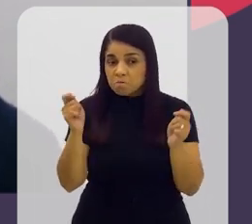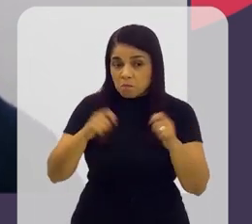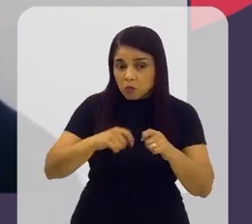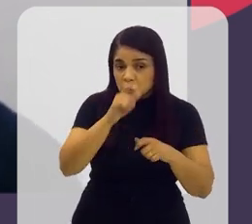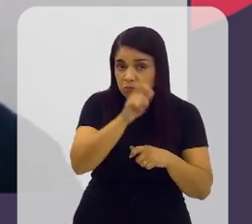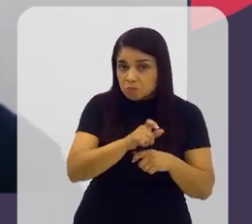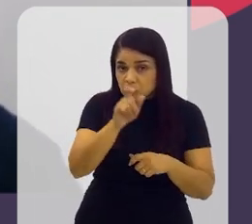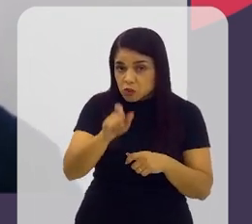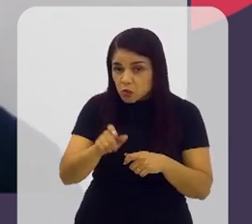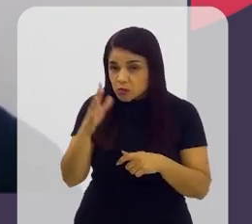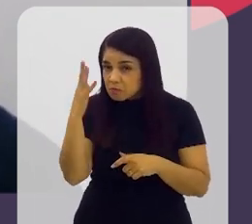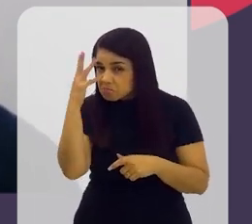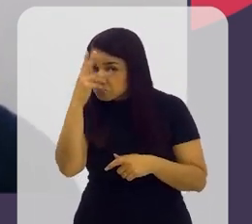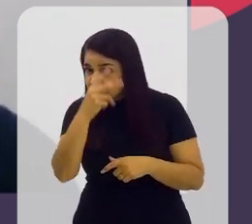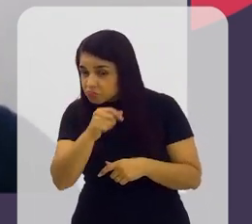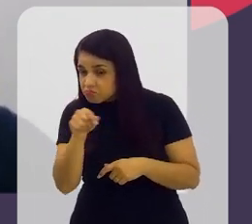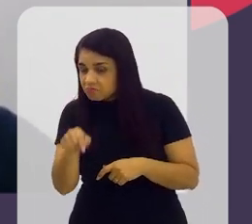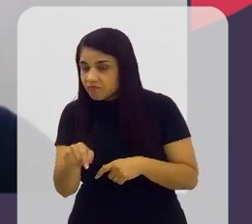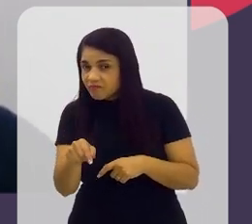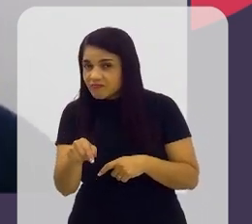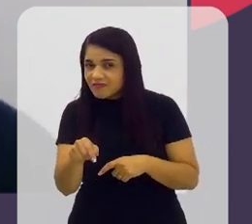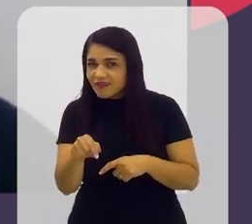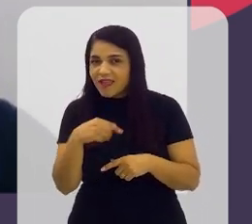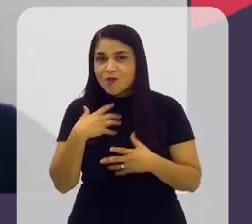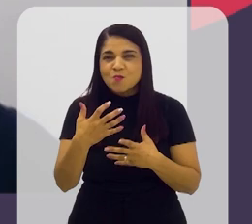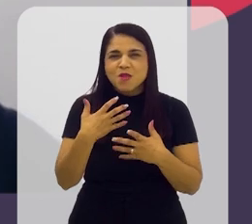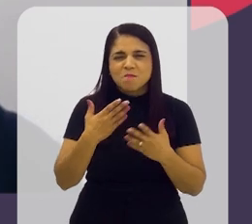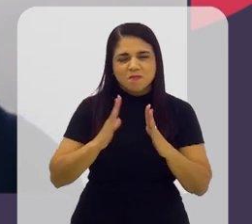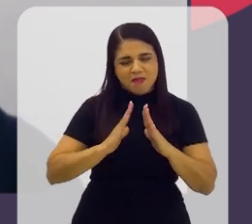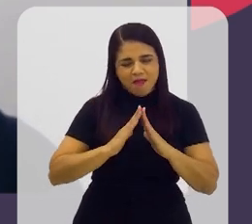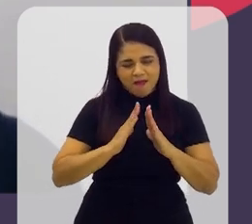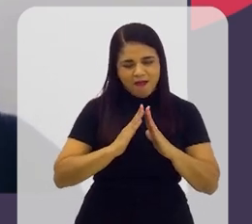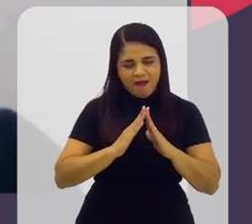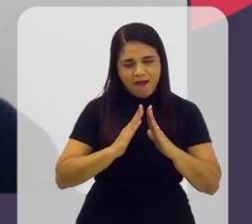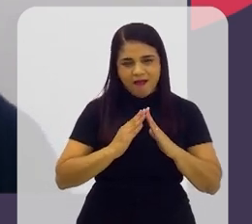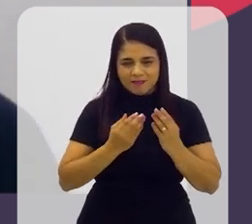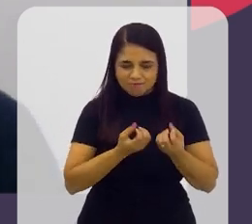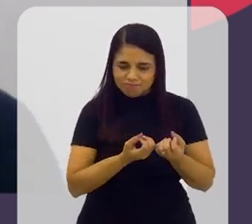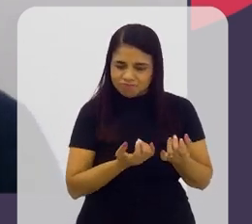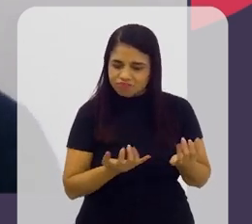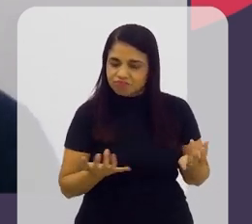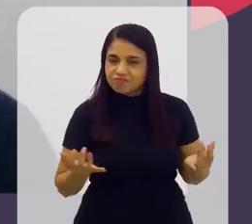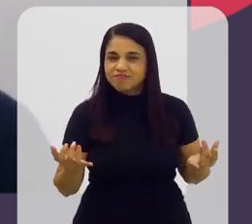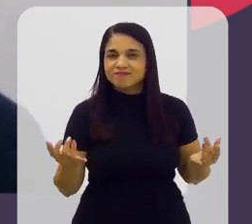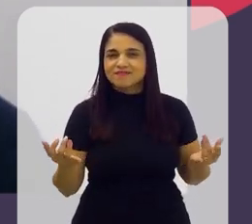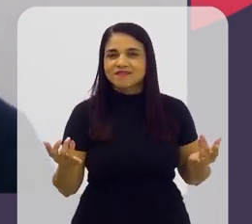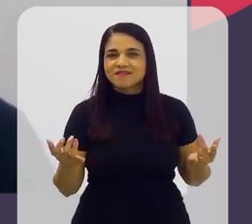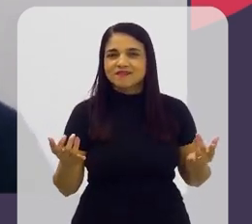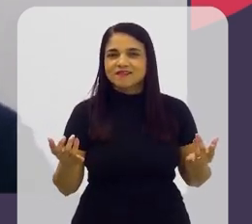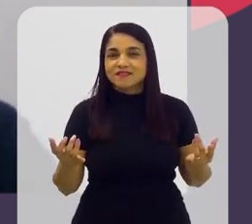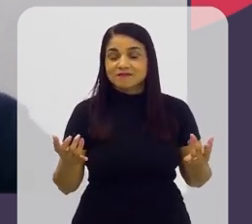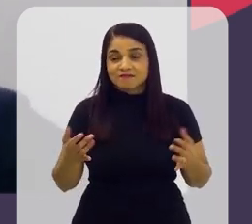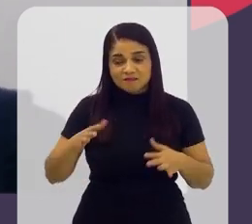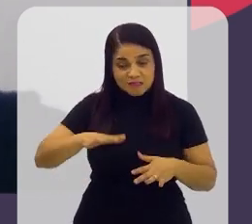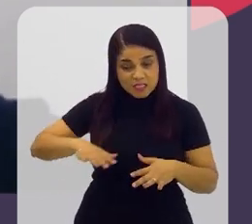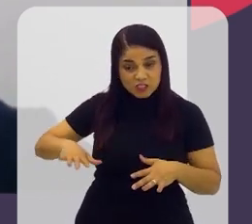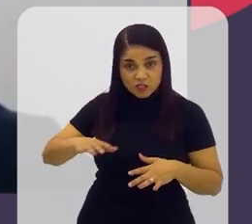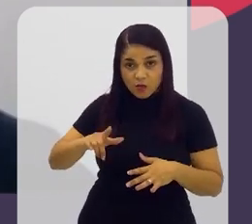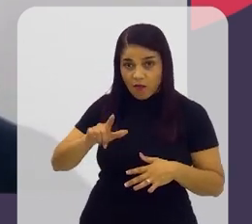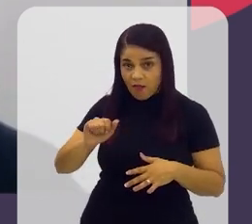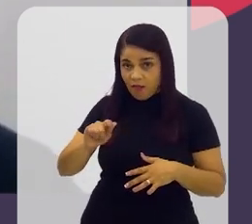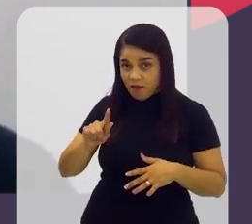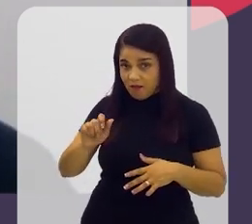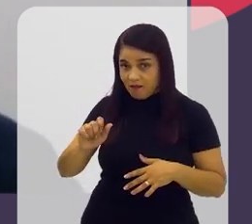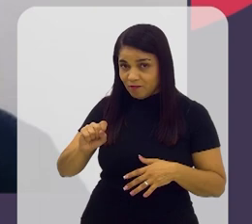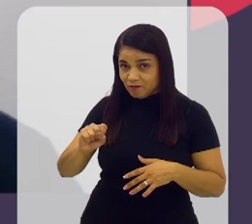pessoas pudessem, pela beleza da espécie, né? Ah, quero ter ela no meu canteiro, né? É uma espécie que, para a região dos lagos,